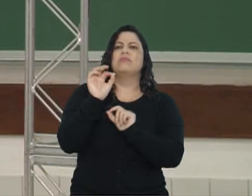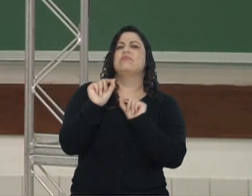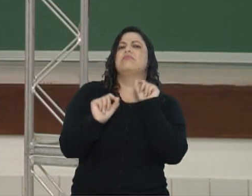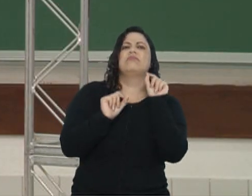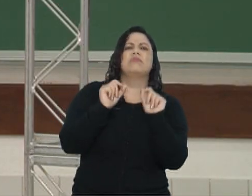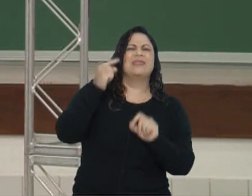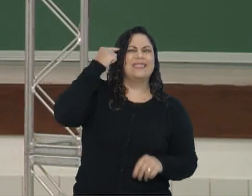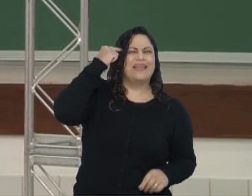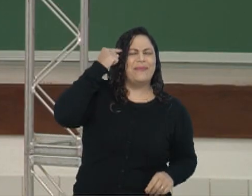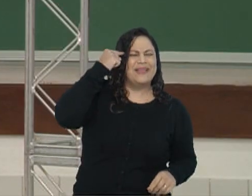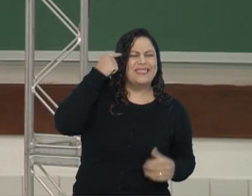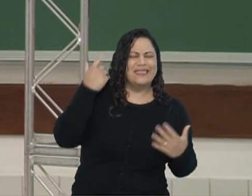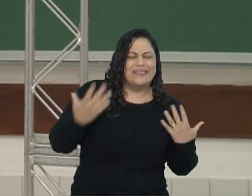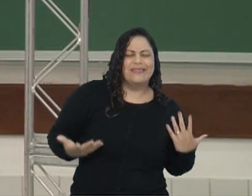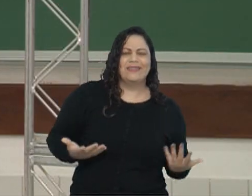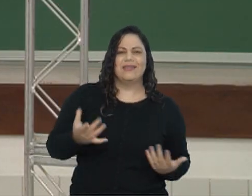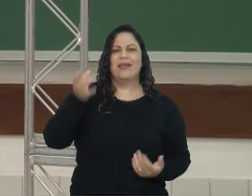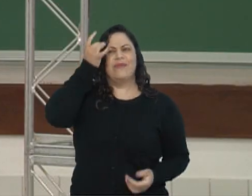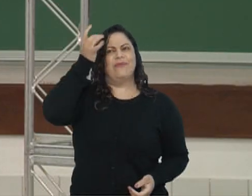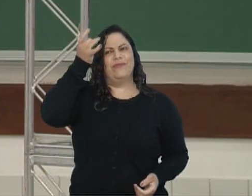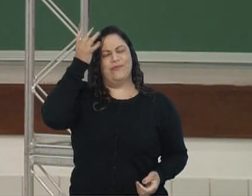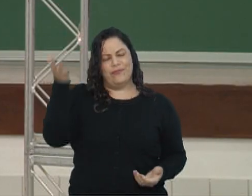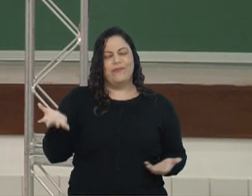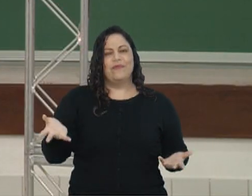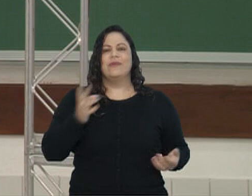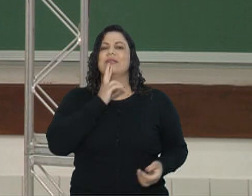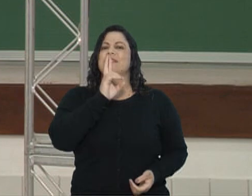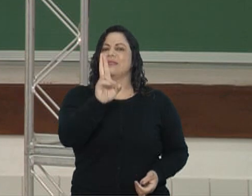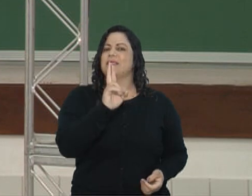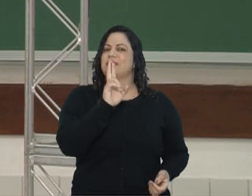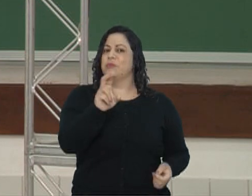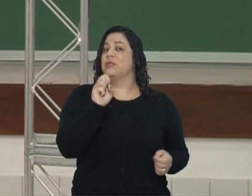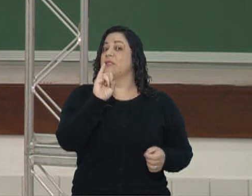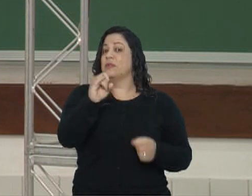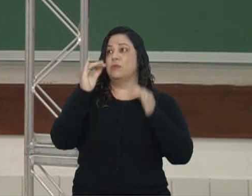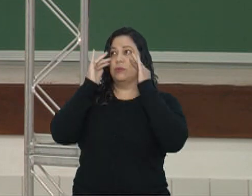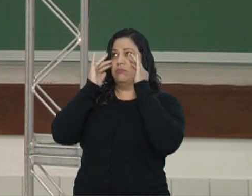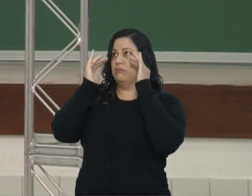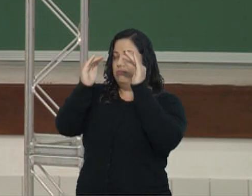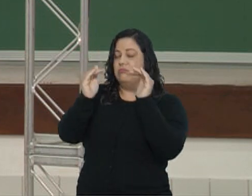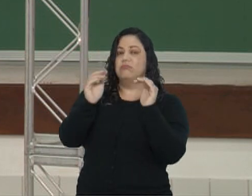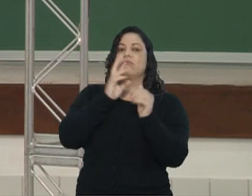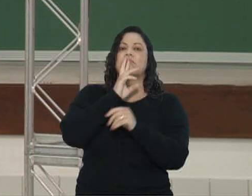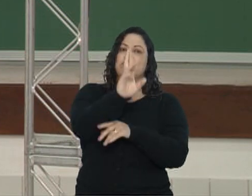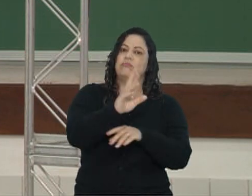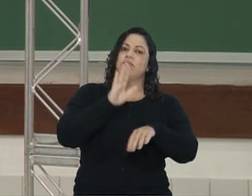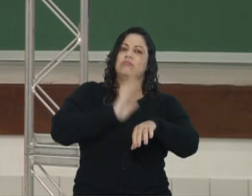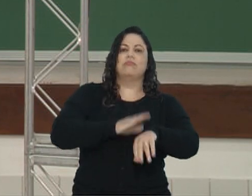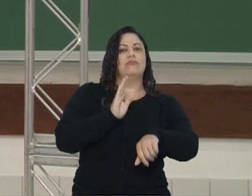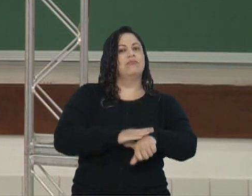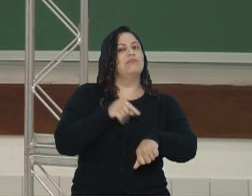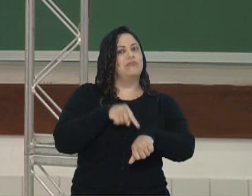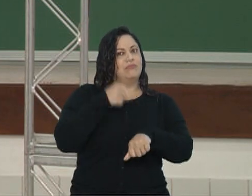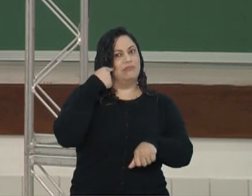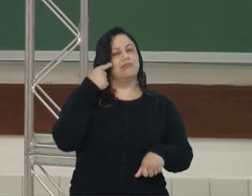Pensaram? São respostas fáceis, né? Se você prestou atenção aqui, você responde ela na hora, beleza? Vamos